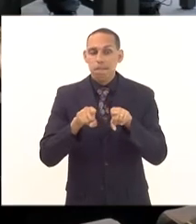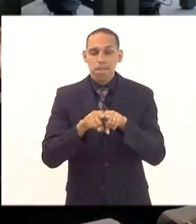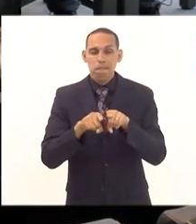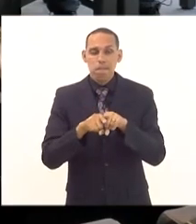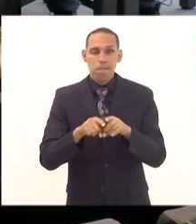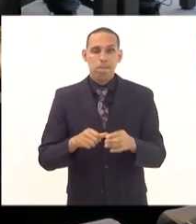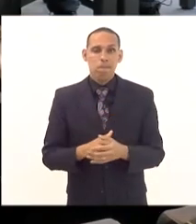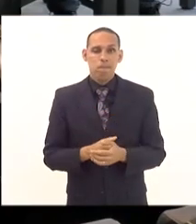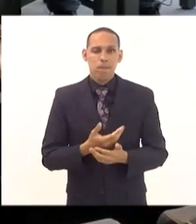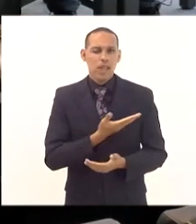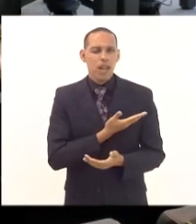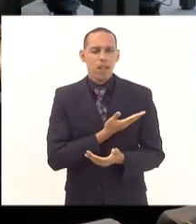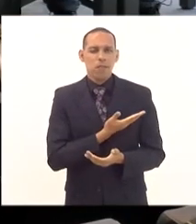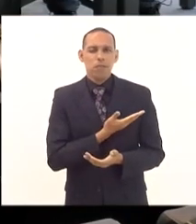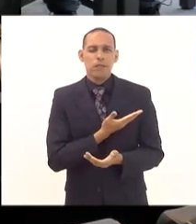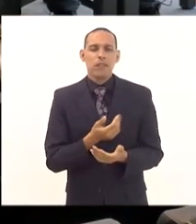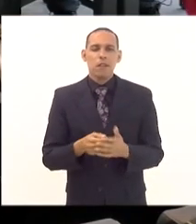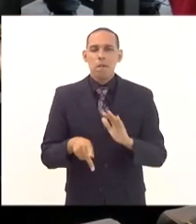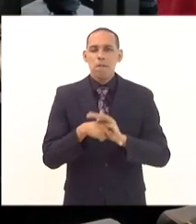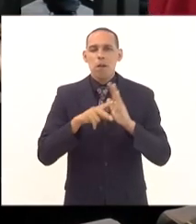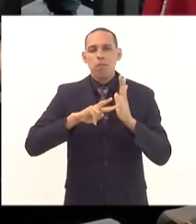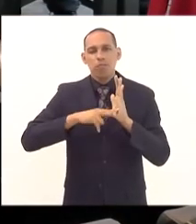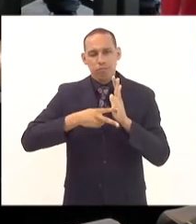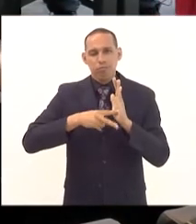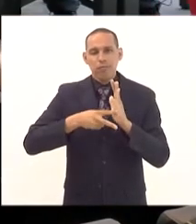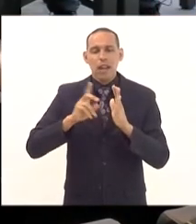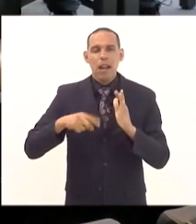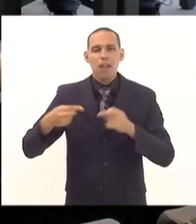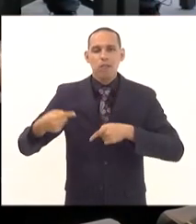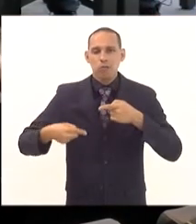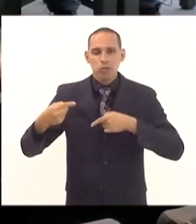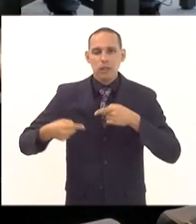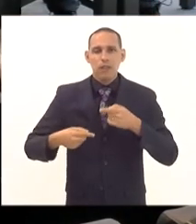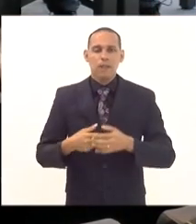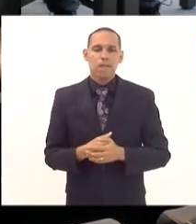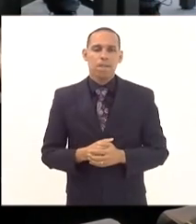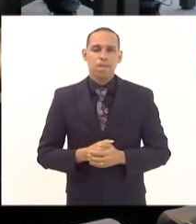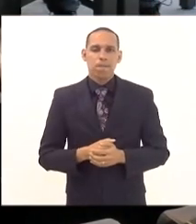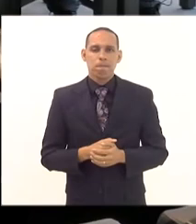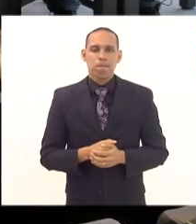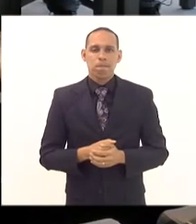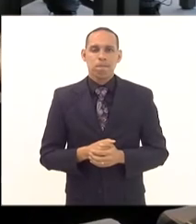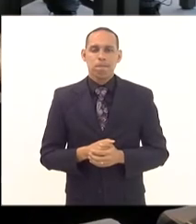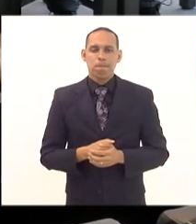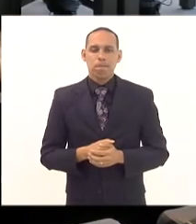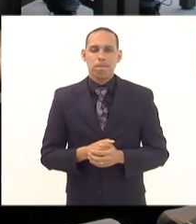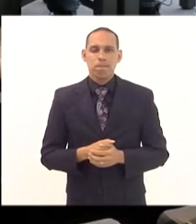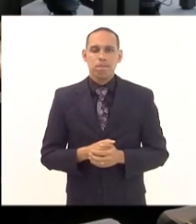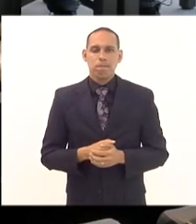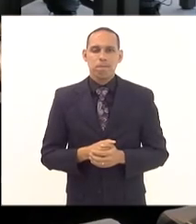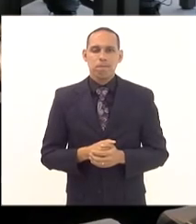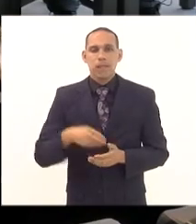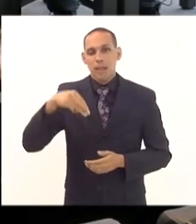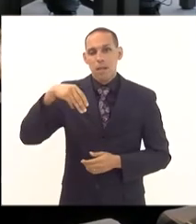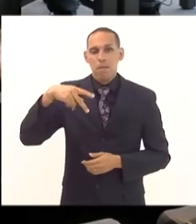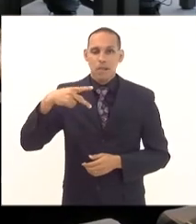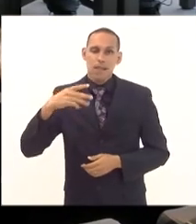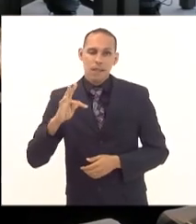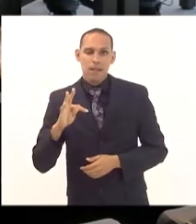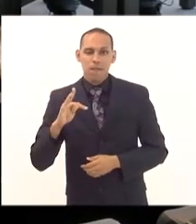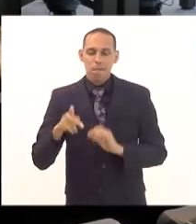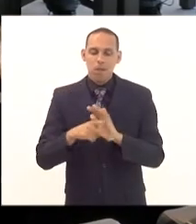os companheiros companheiros do sindicato é o diálogo com o mpt